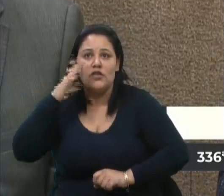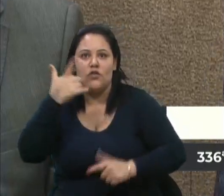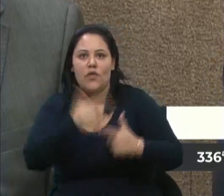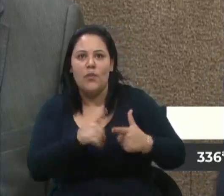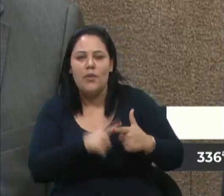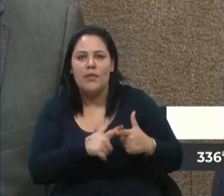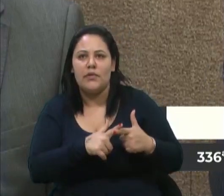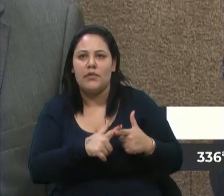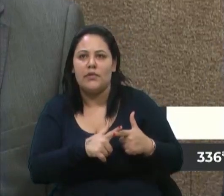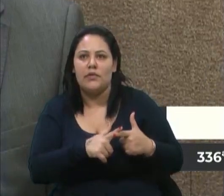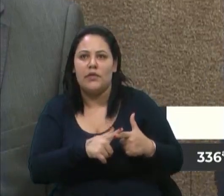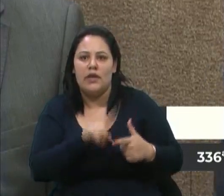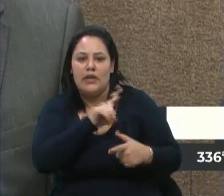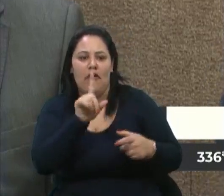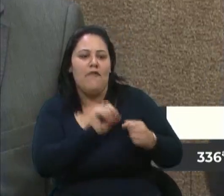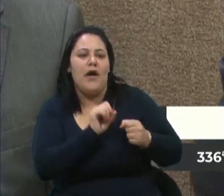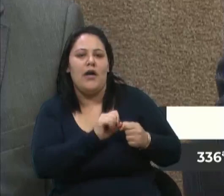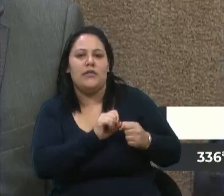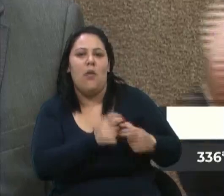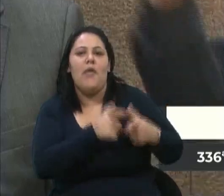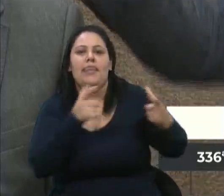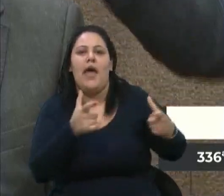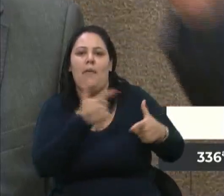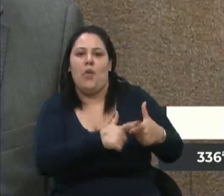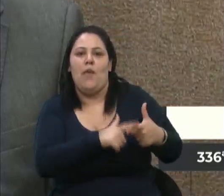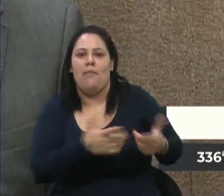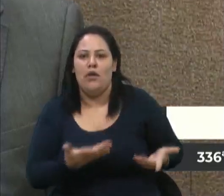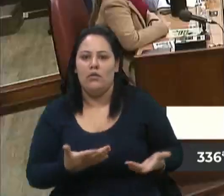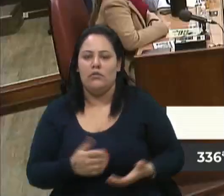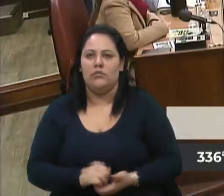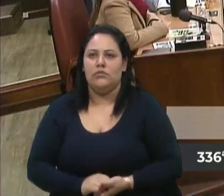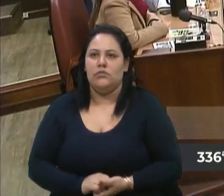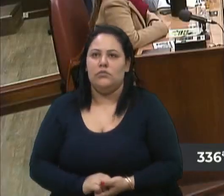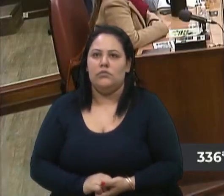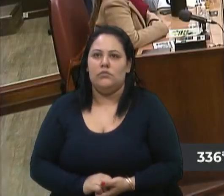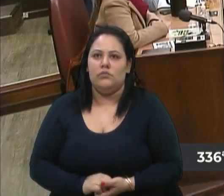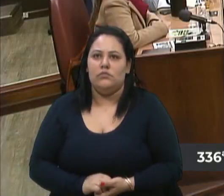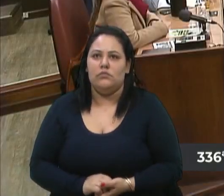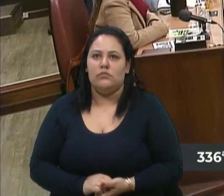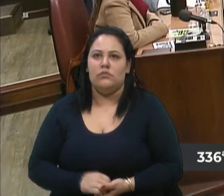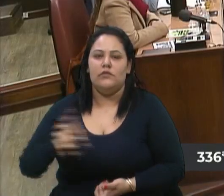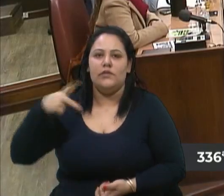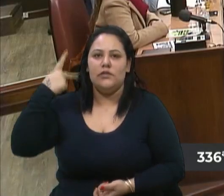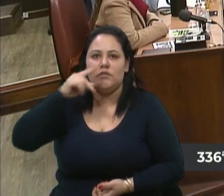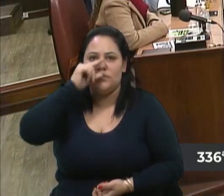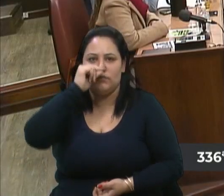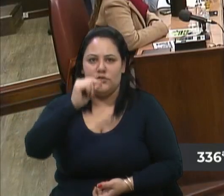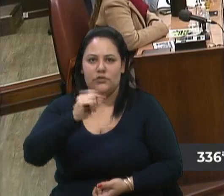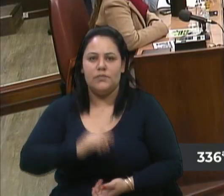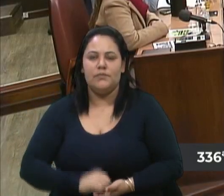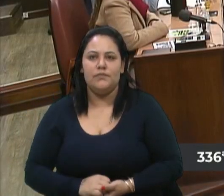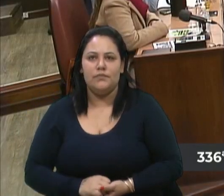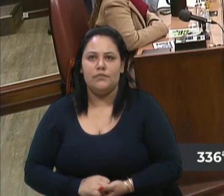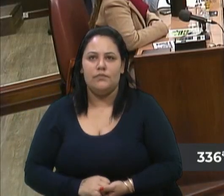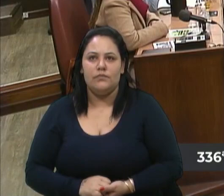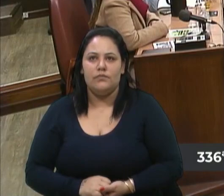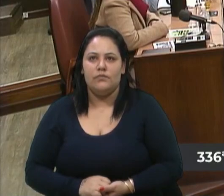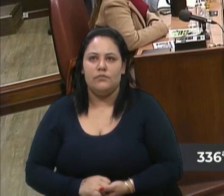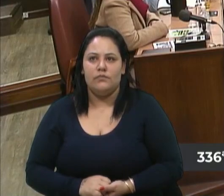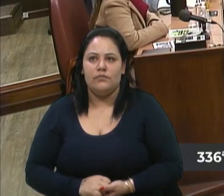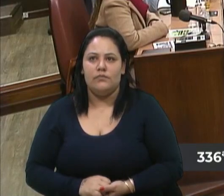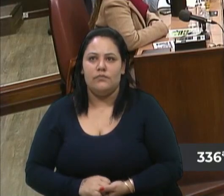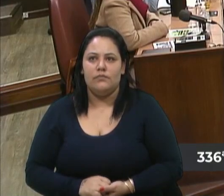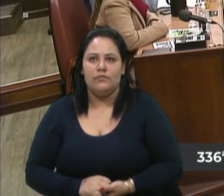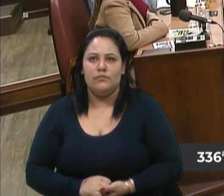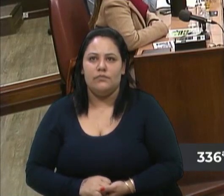problema e não fazer com que ele aumente. Era isso. Obrigado, vereador. Vereador Fantinel, eu fiz meu discurso aquela vez do